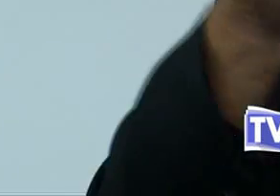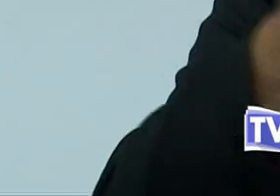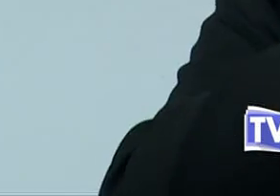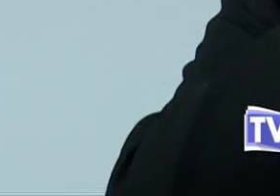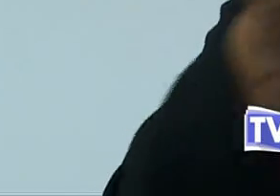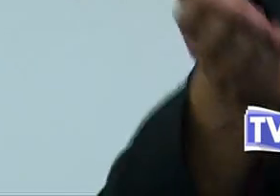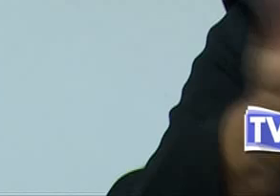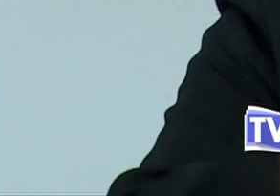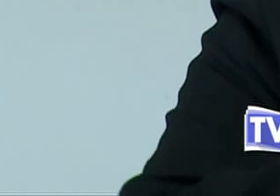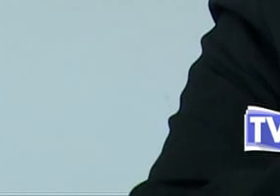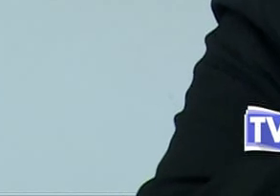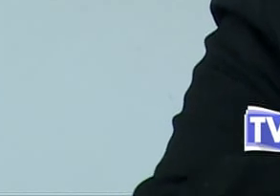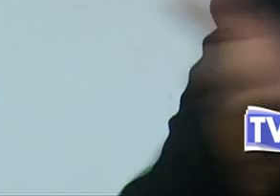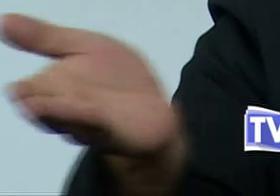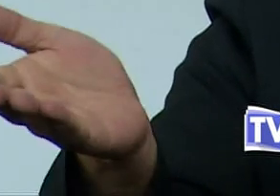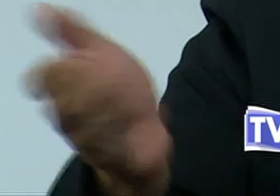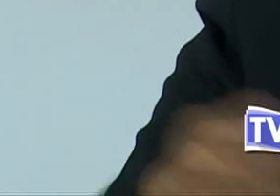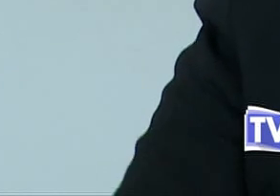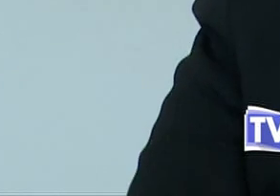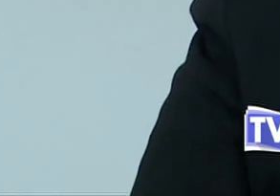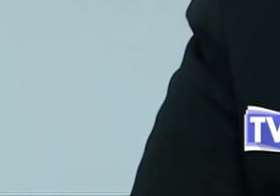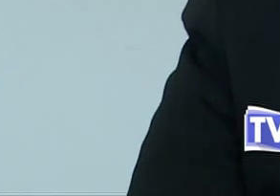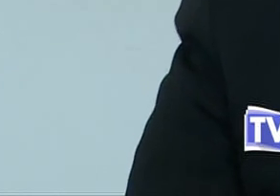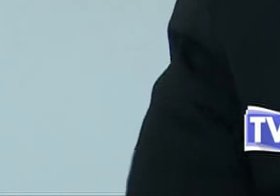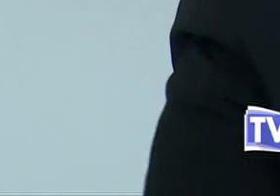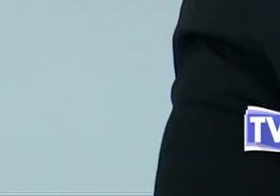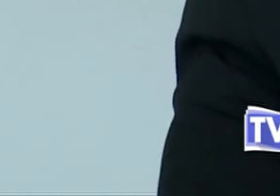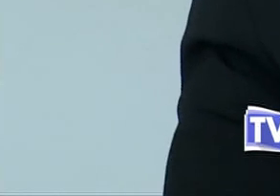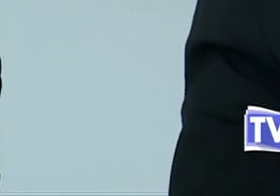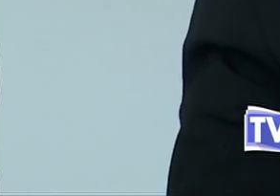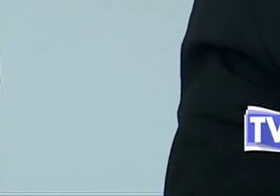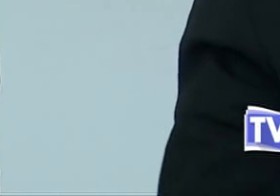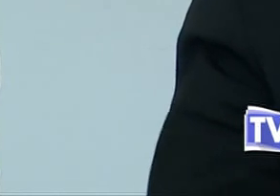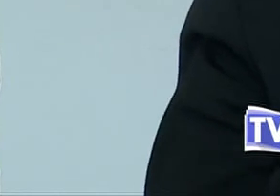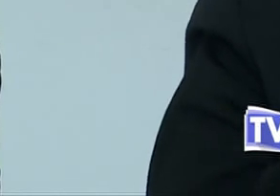projeto seu aprovado por unanimidade. Parabéns e... Oh, tá.